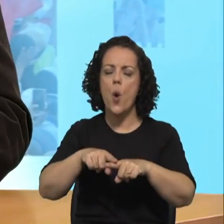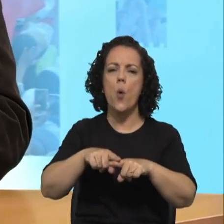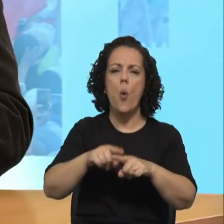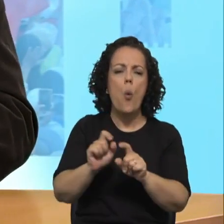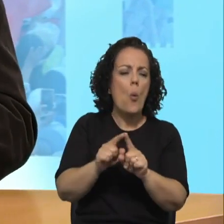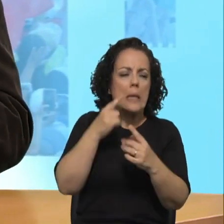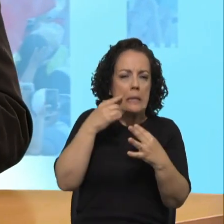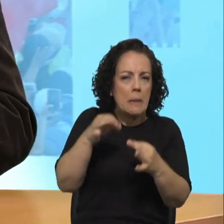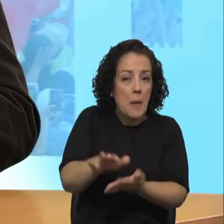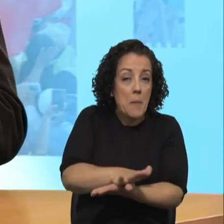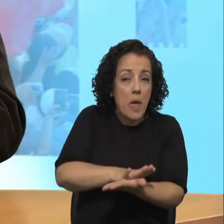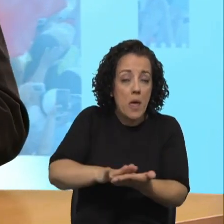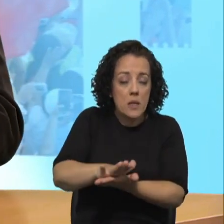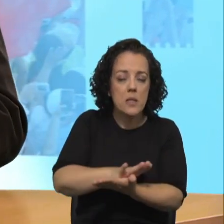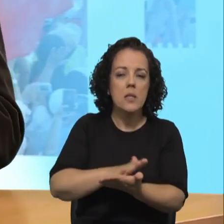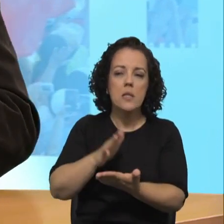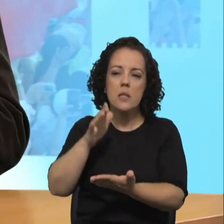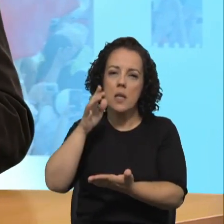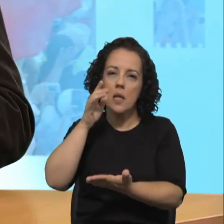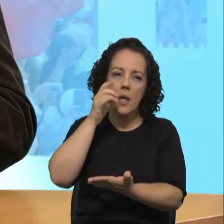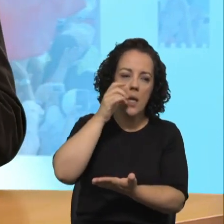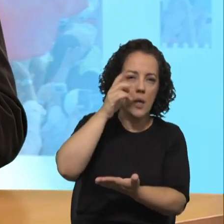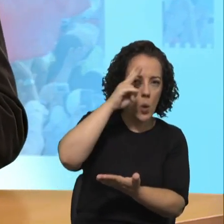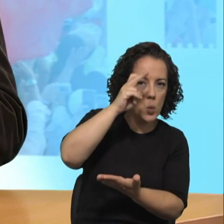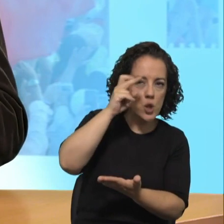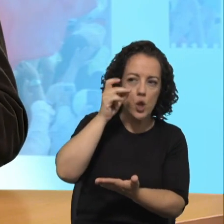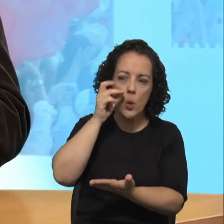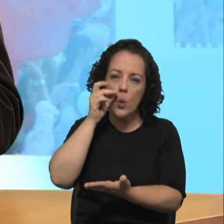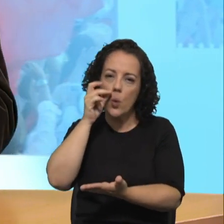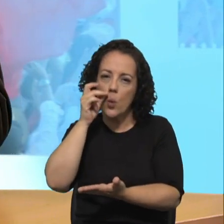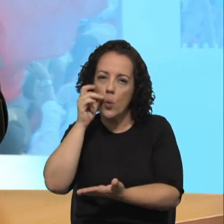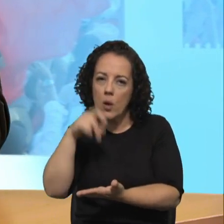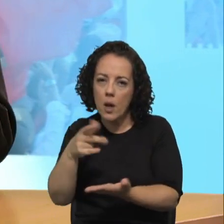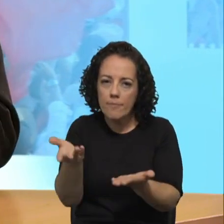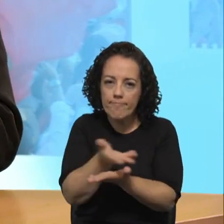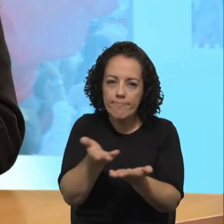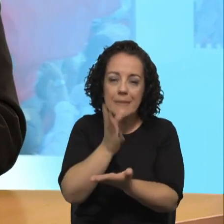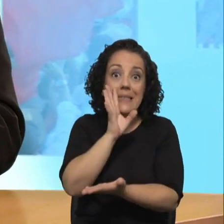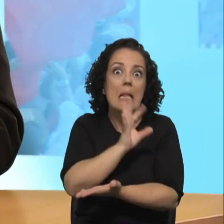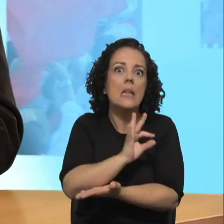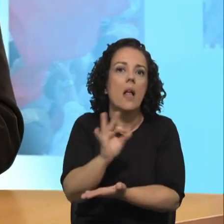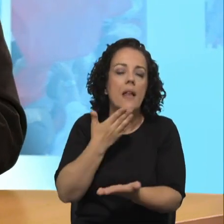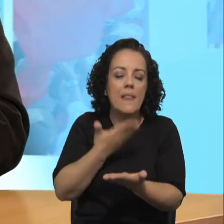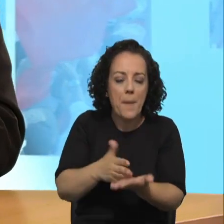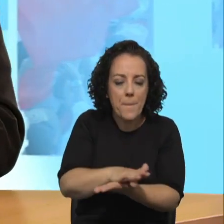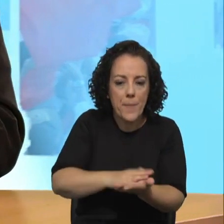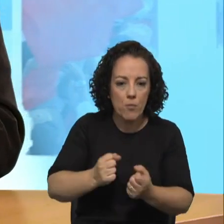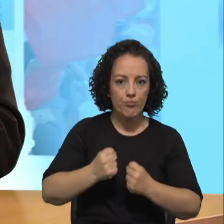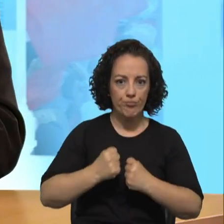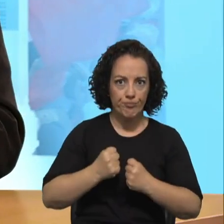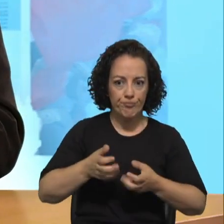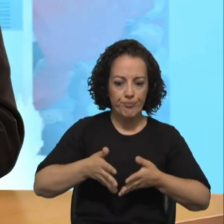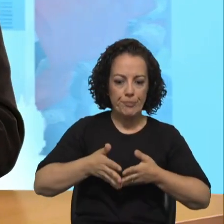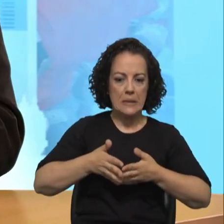baixo, mas para tentar encontrar um espaço de diálogo que pudesse frutificar de baixo para cima, com alguma mediação de